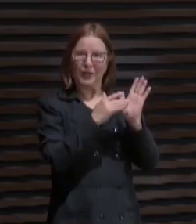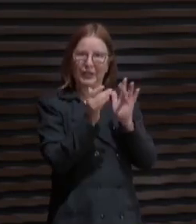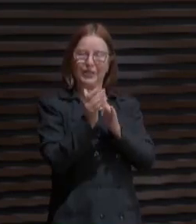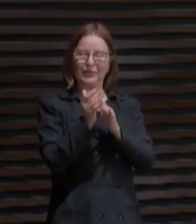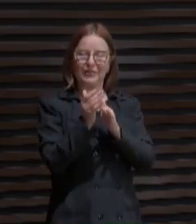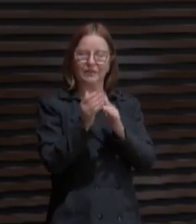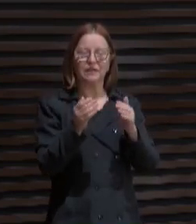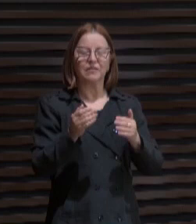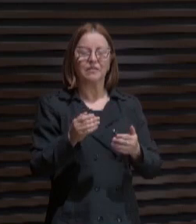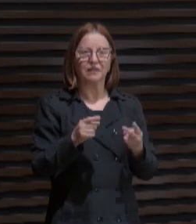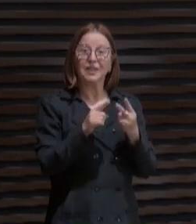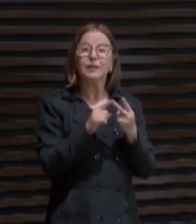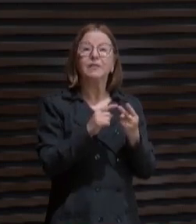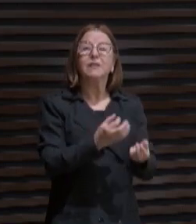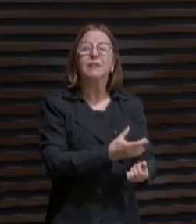Jesus?